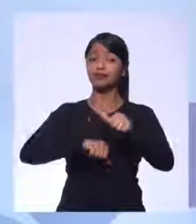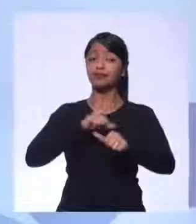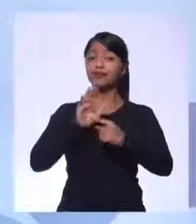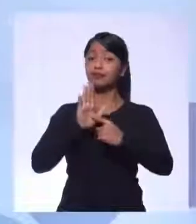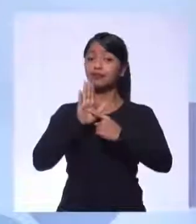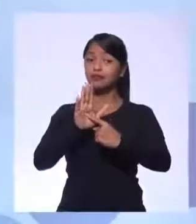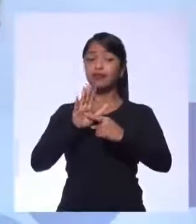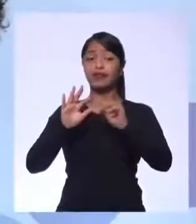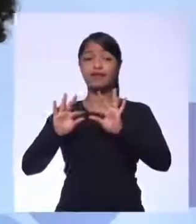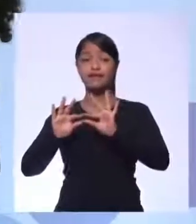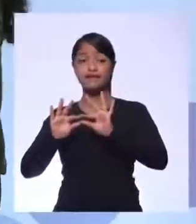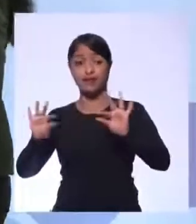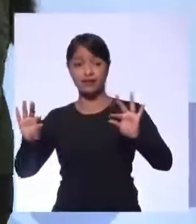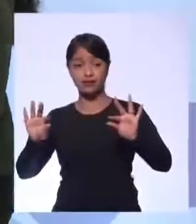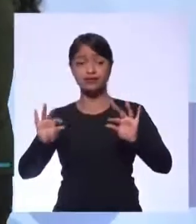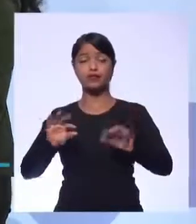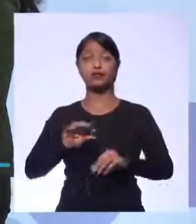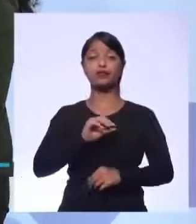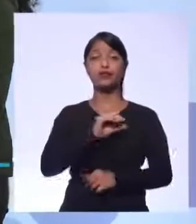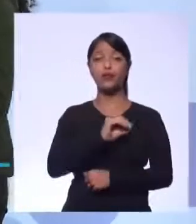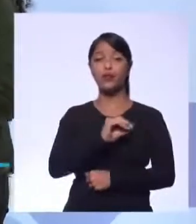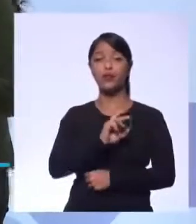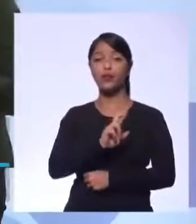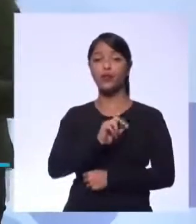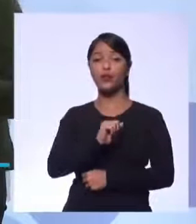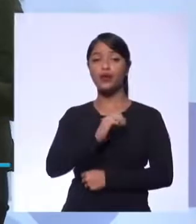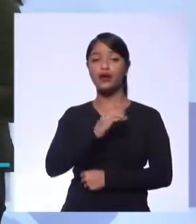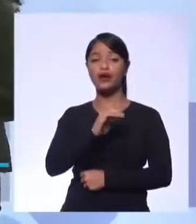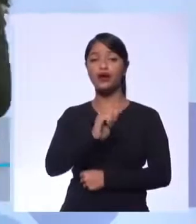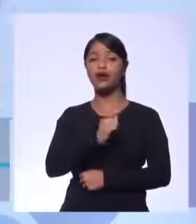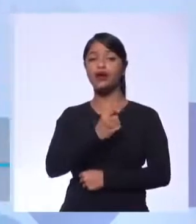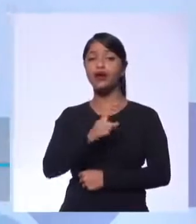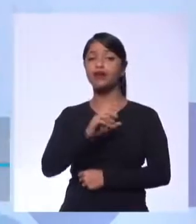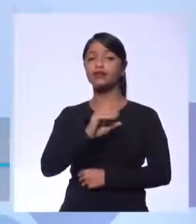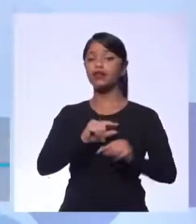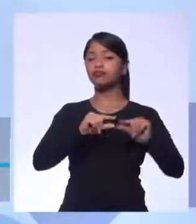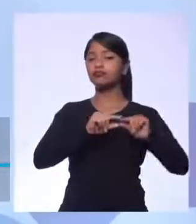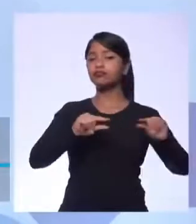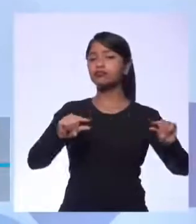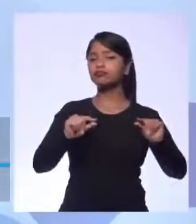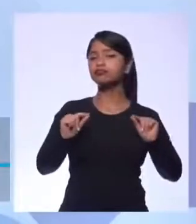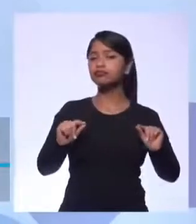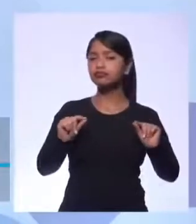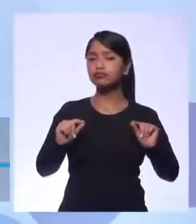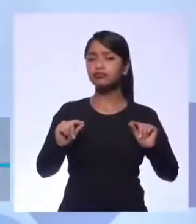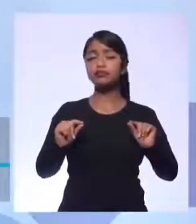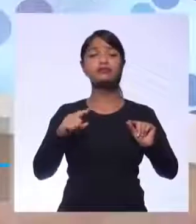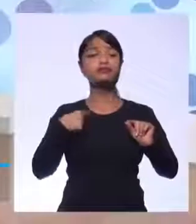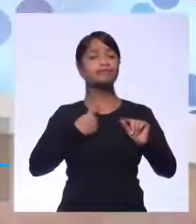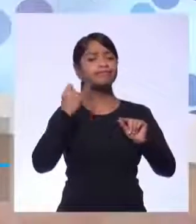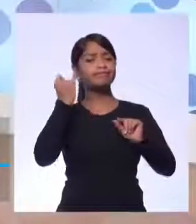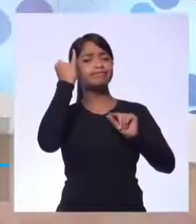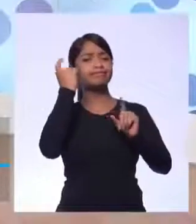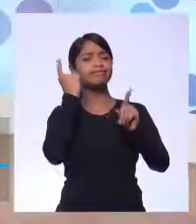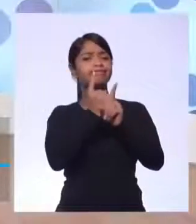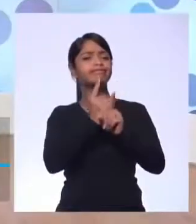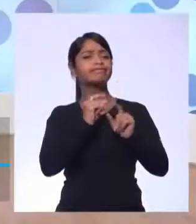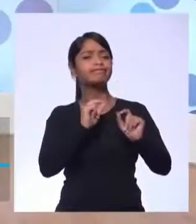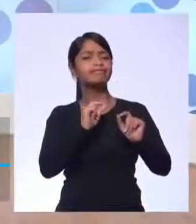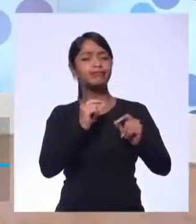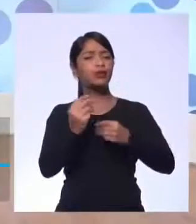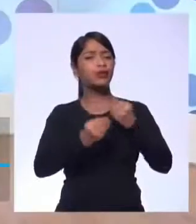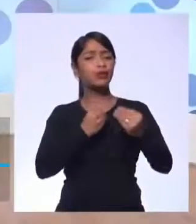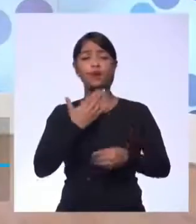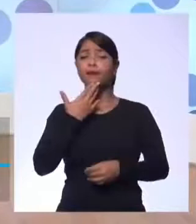partir dessas duas. E, Dani, qual que é o mote principal para a gente descobrir se é frase ou oração? Era bom perguntar pra ele,